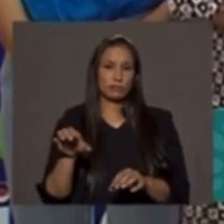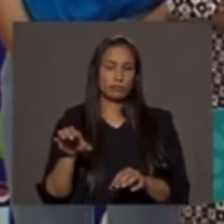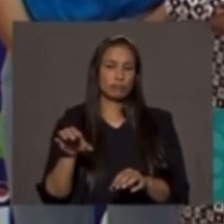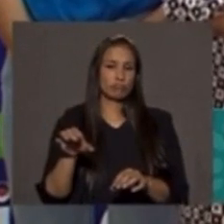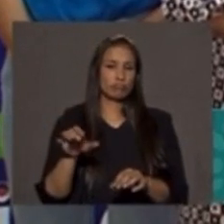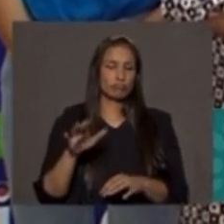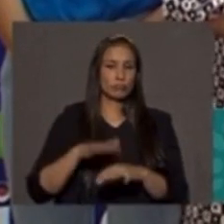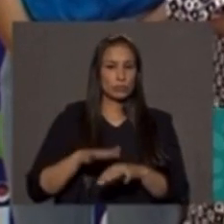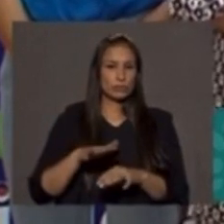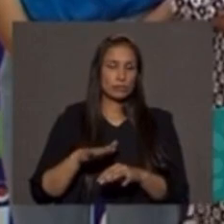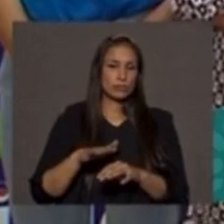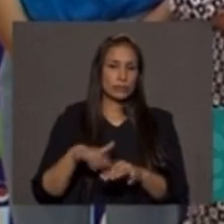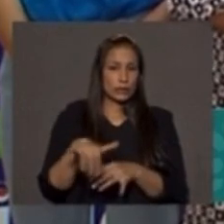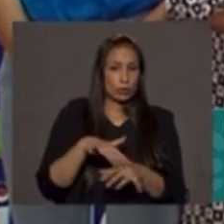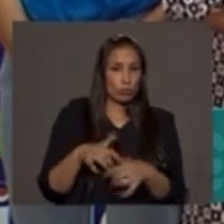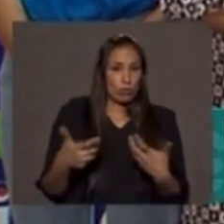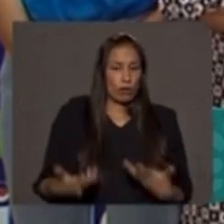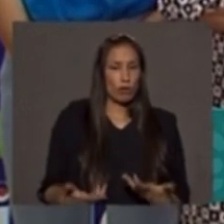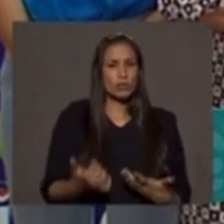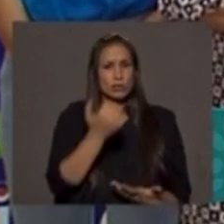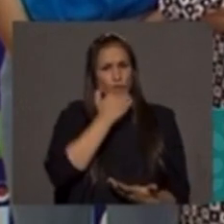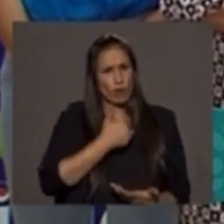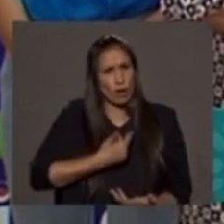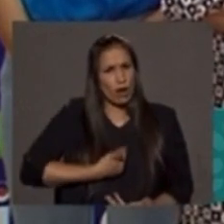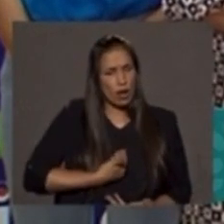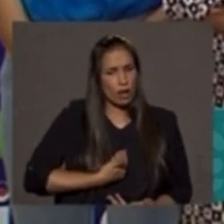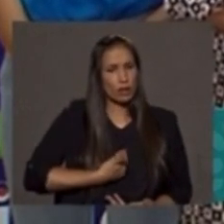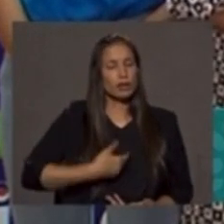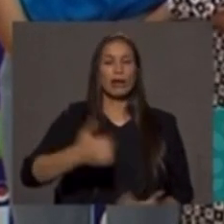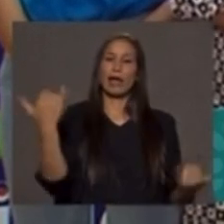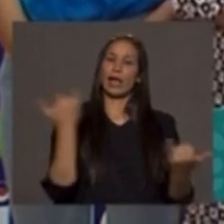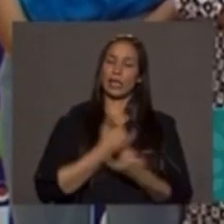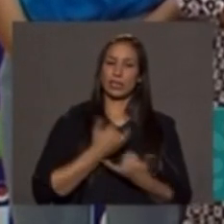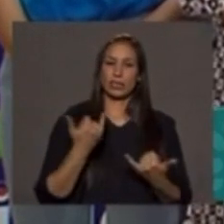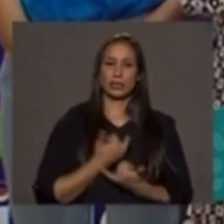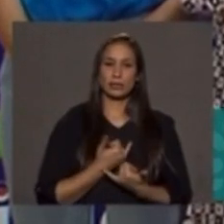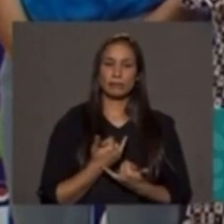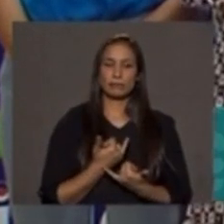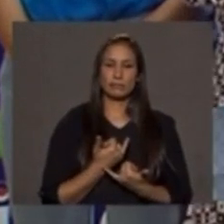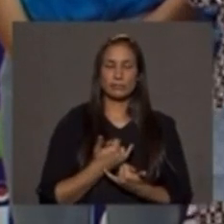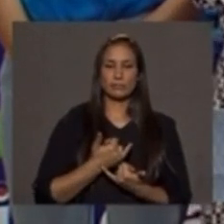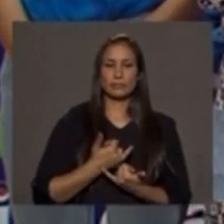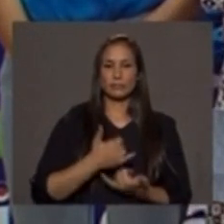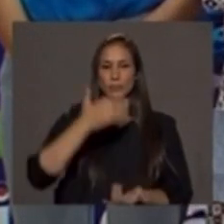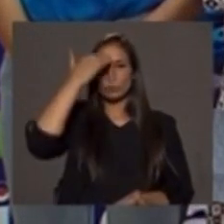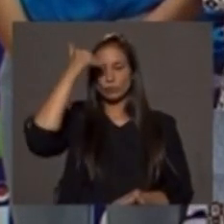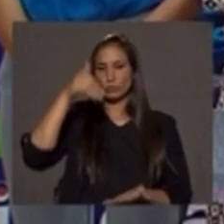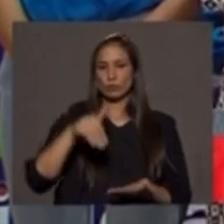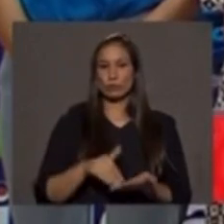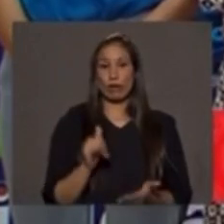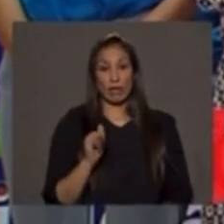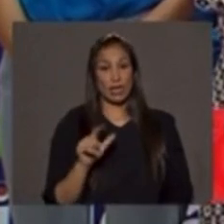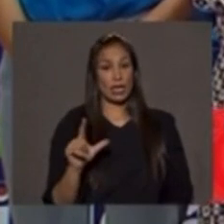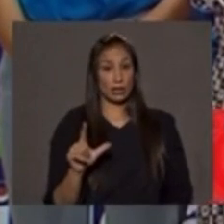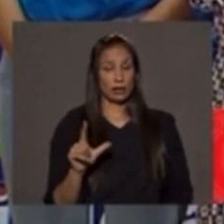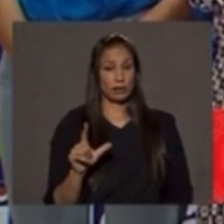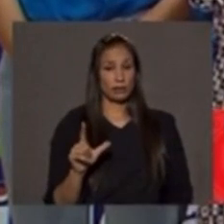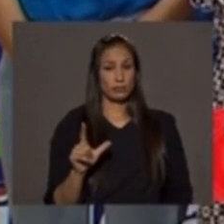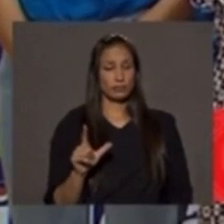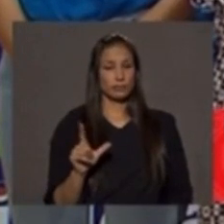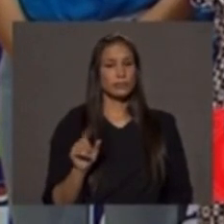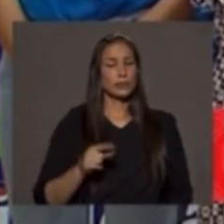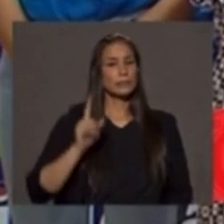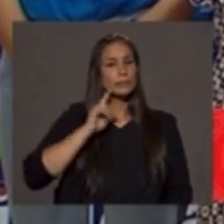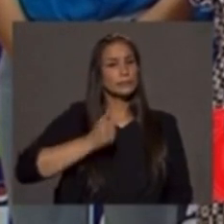para estar satisfeitos e para manifestarmos a nossa alegria pelo resultado, não só da iniciativa liberal, mas principalmente